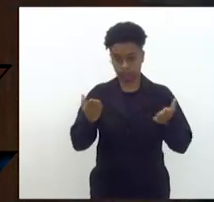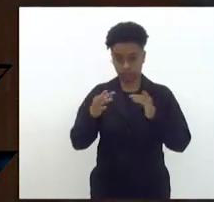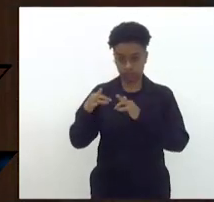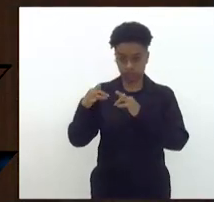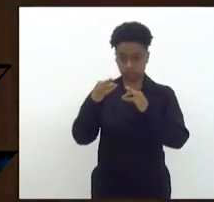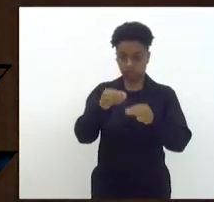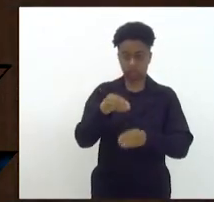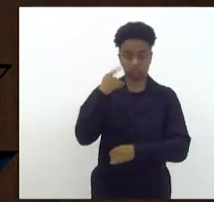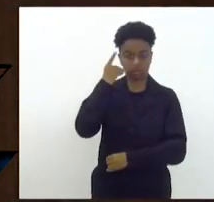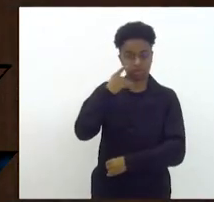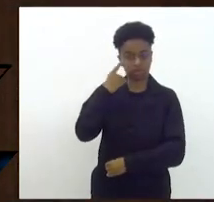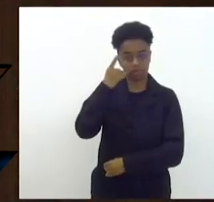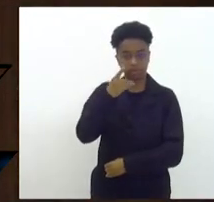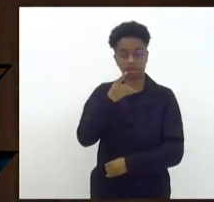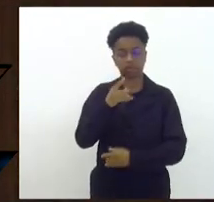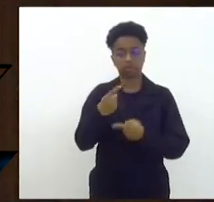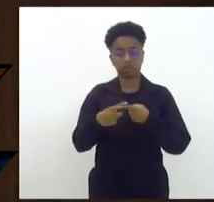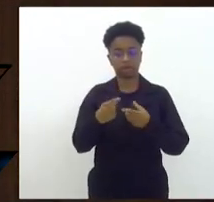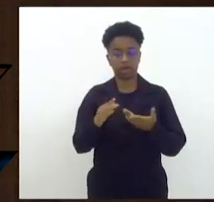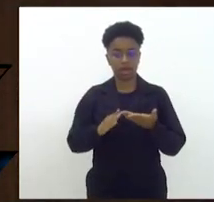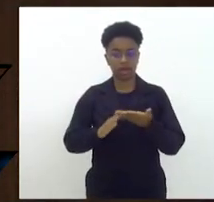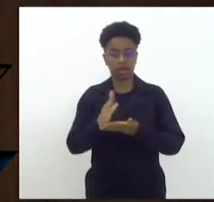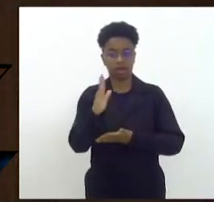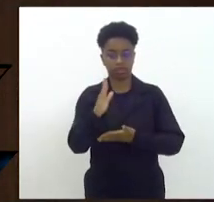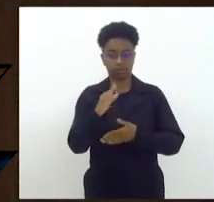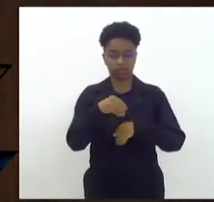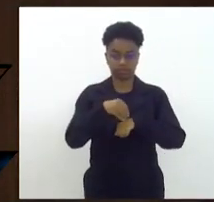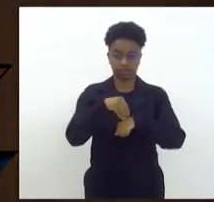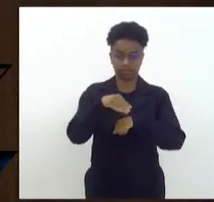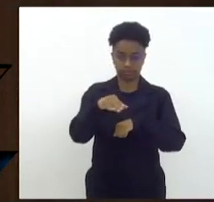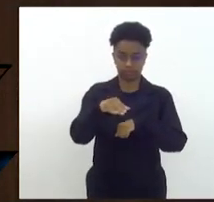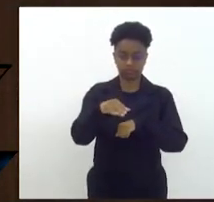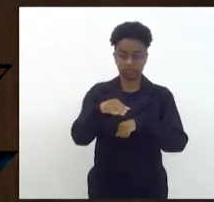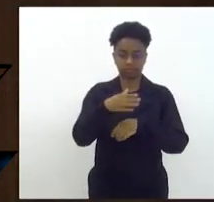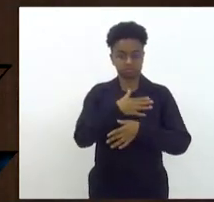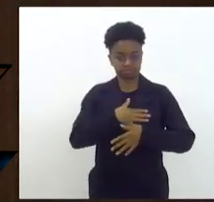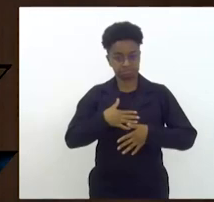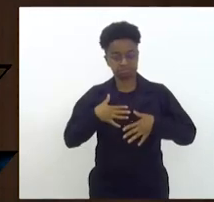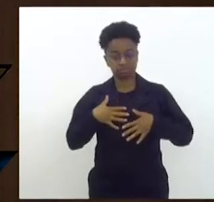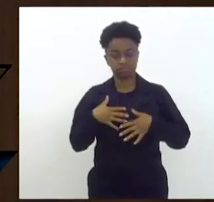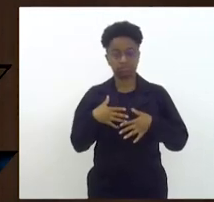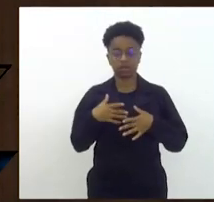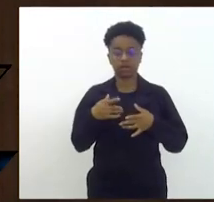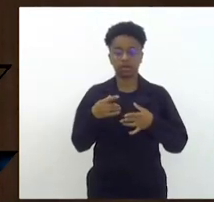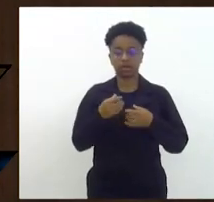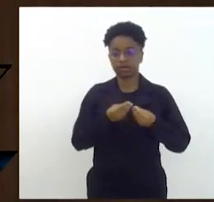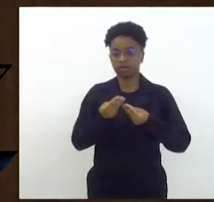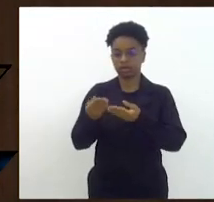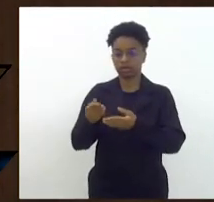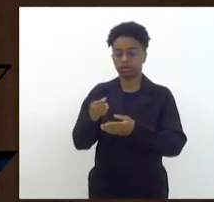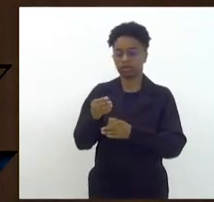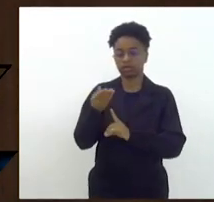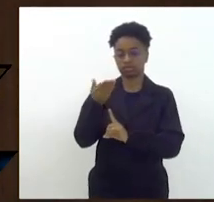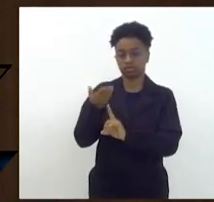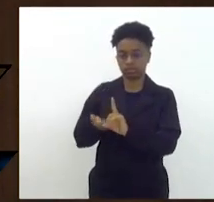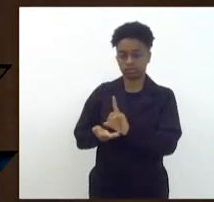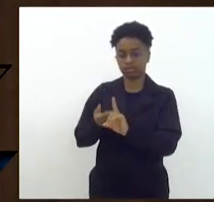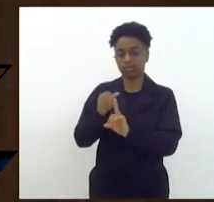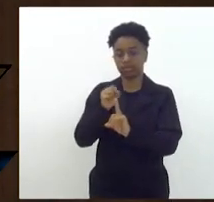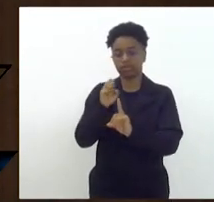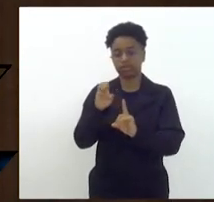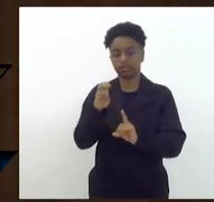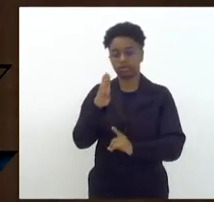deputados deputados que aprovaram essa indicação dessa honraria a Sebastião Faria uma